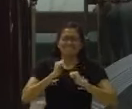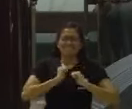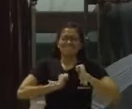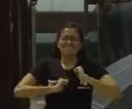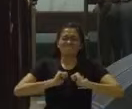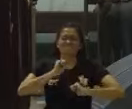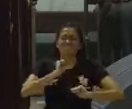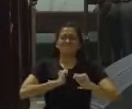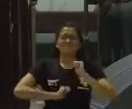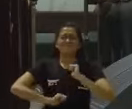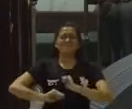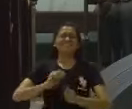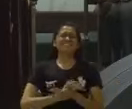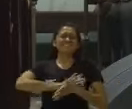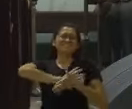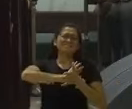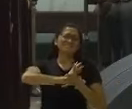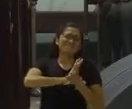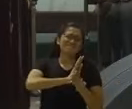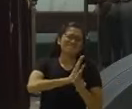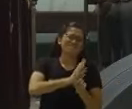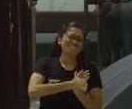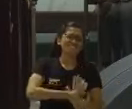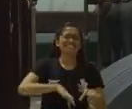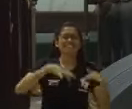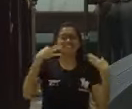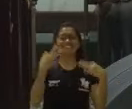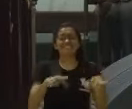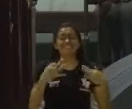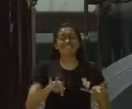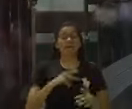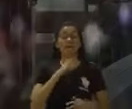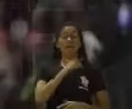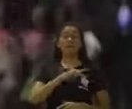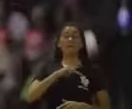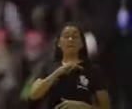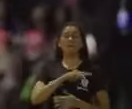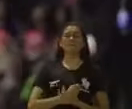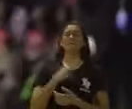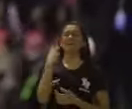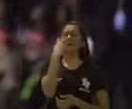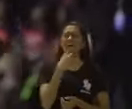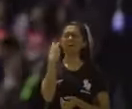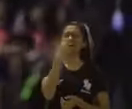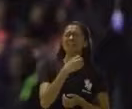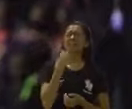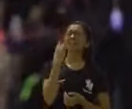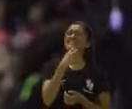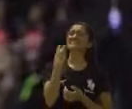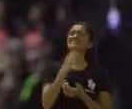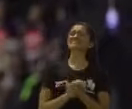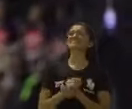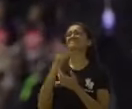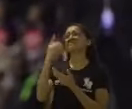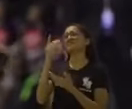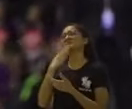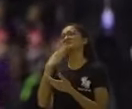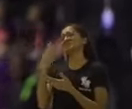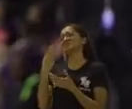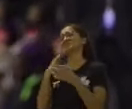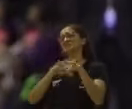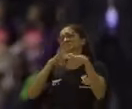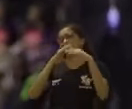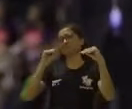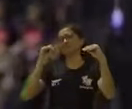afligido, esbofeteado e um espinho na carne, Paulo ora 3 vezes e diz, Senhor, remova o espinho da